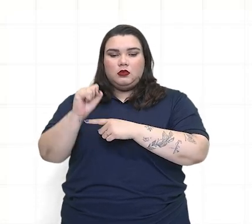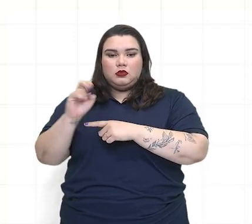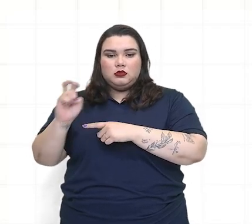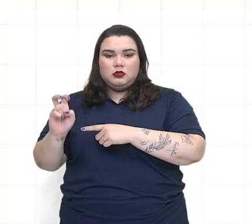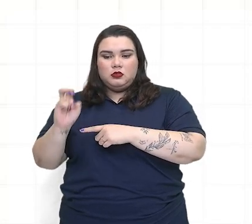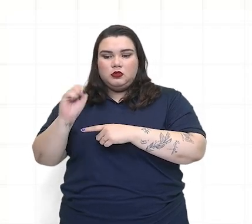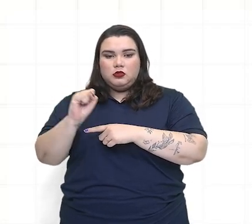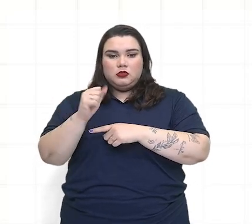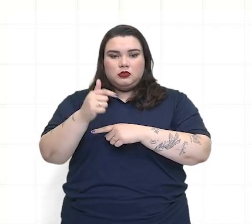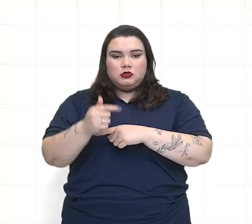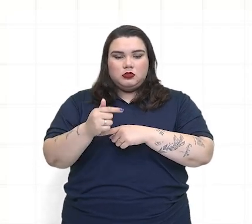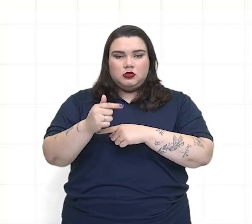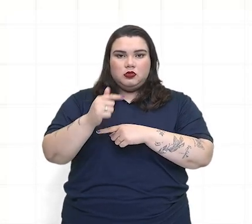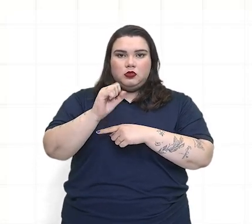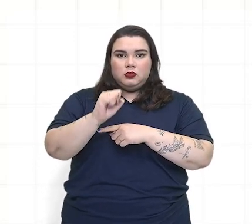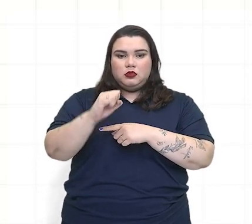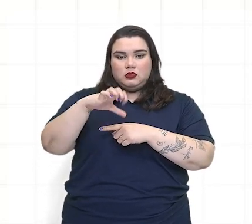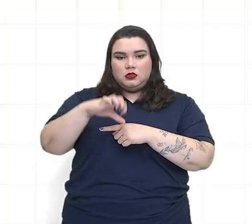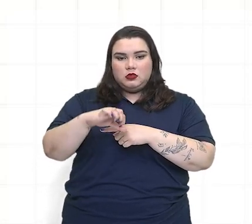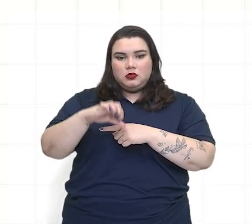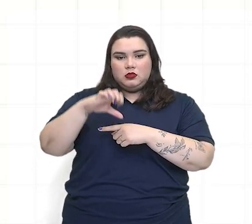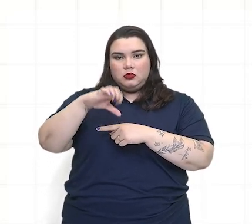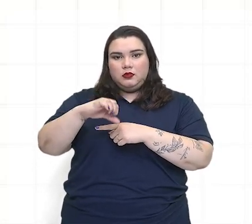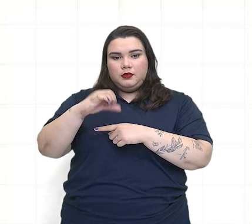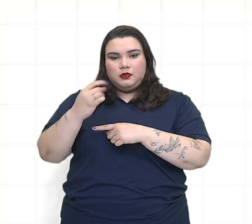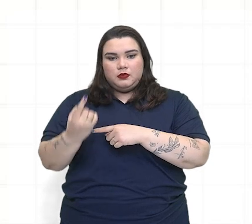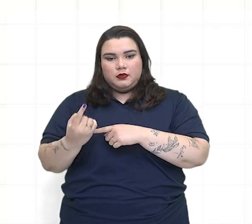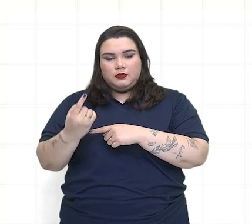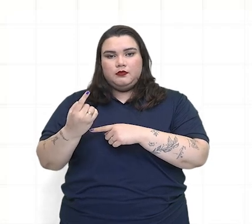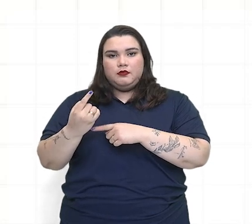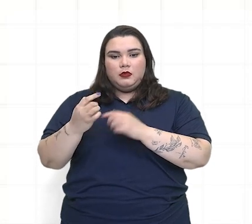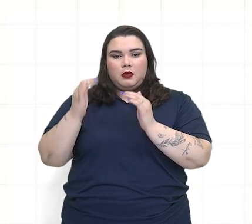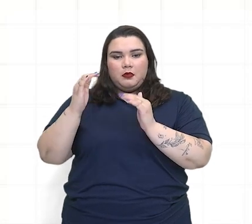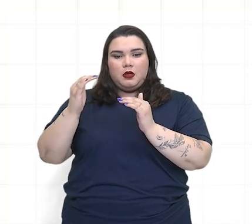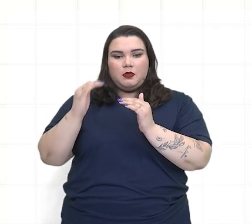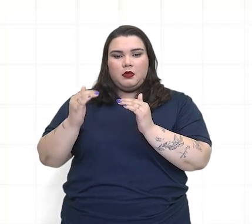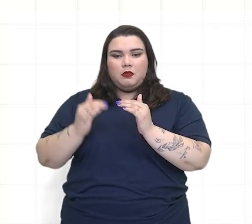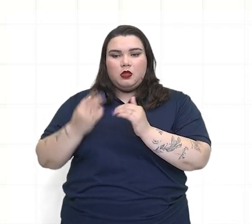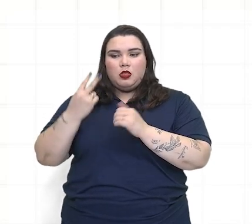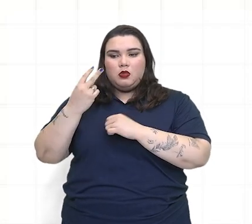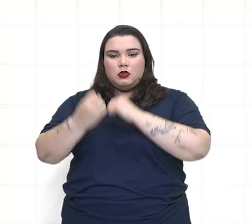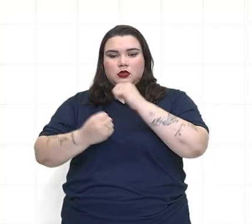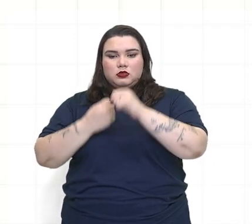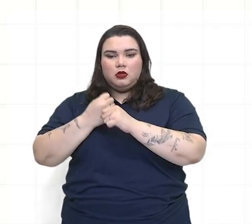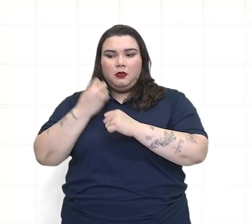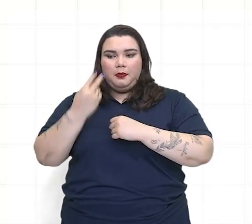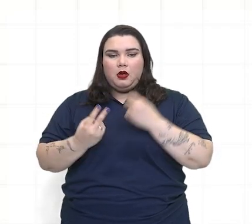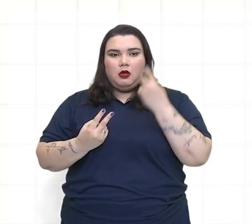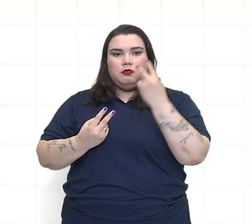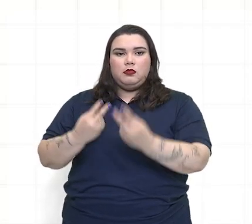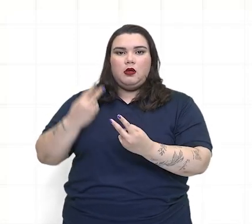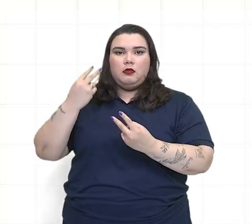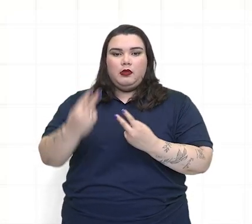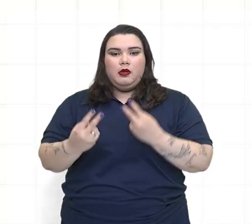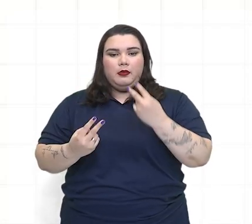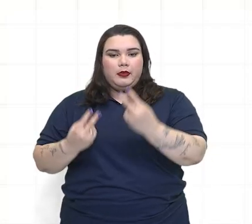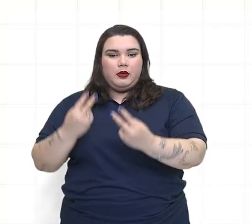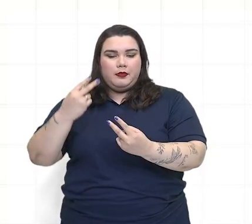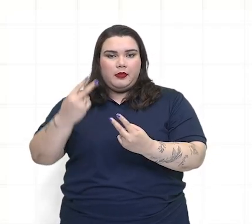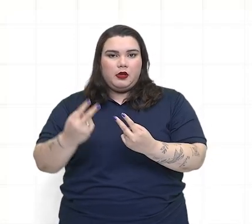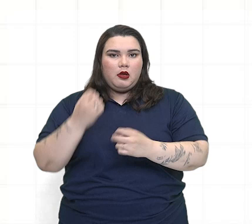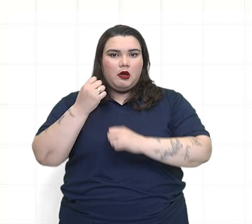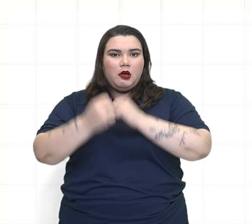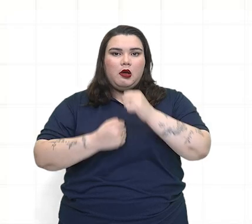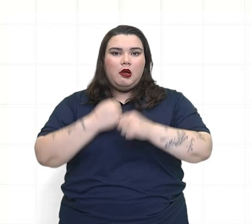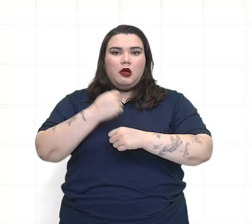85, 87, 89, 91, né? Pode-se dizer que esse estudo foi feito apenas em anos ímpares,